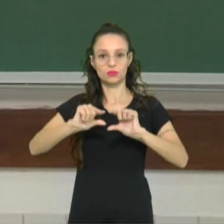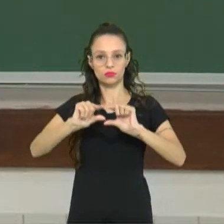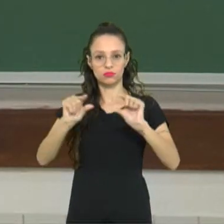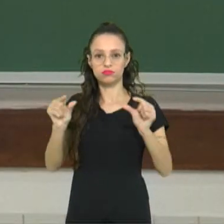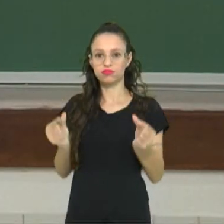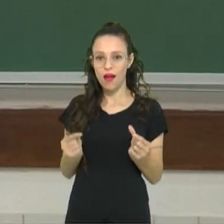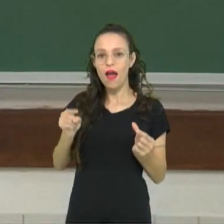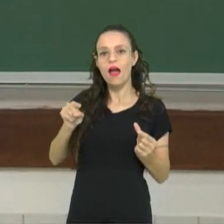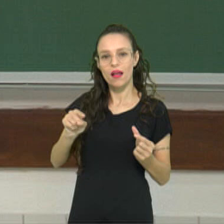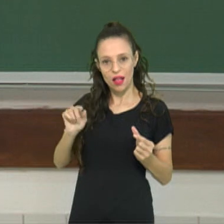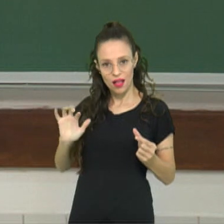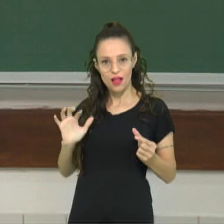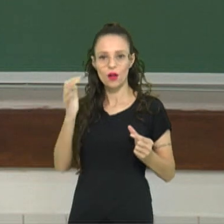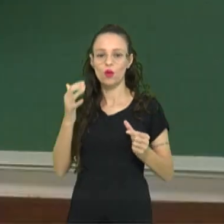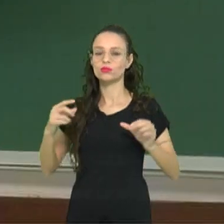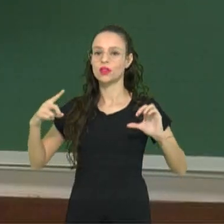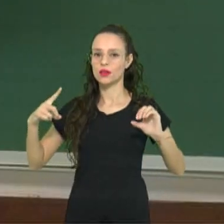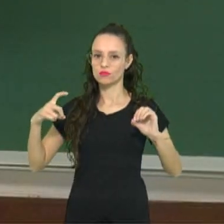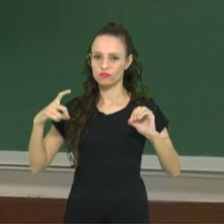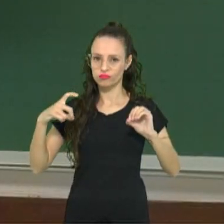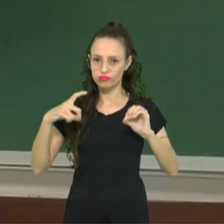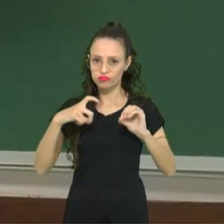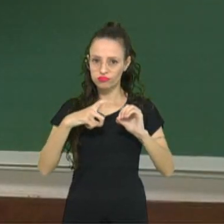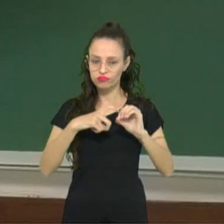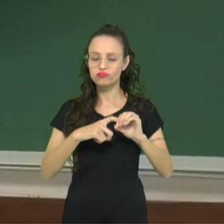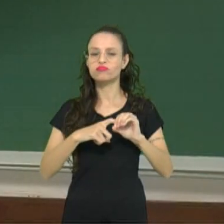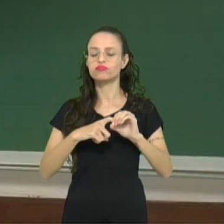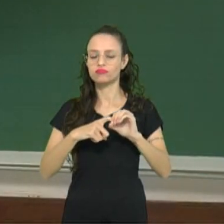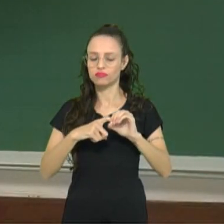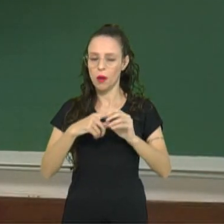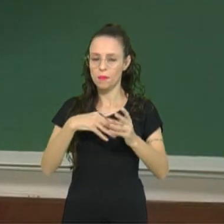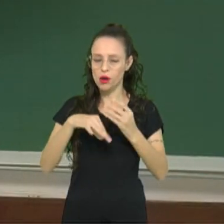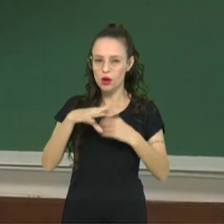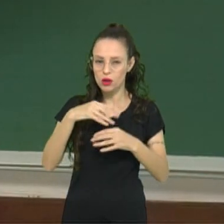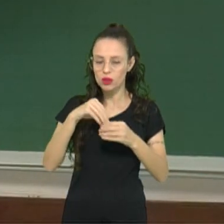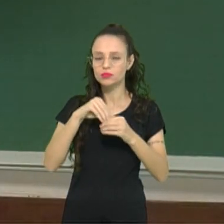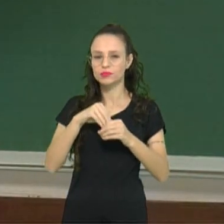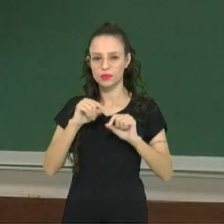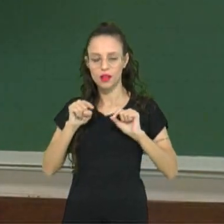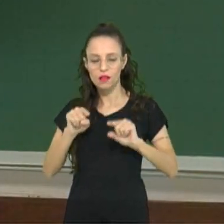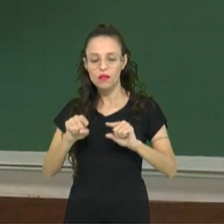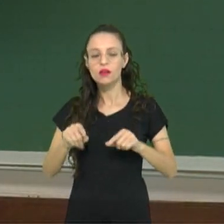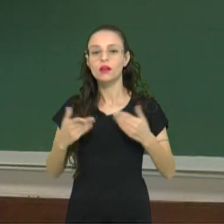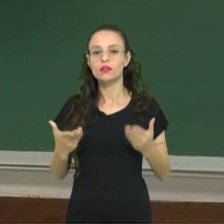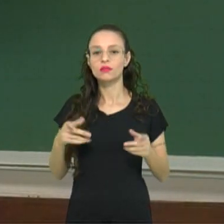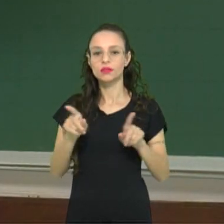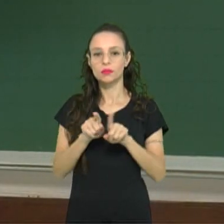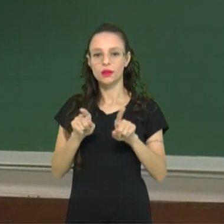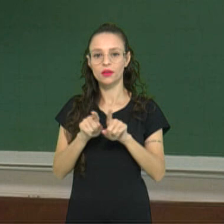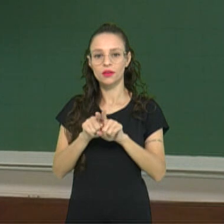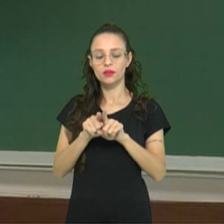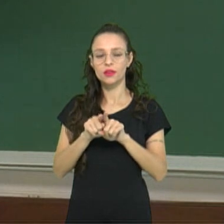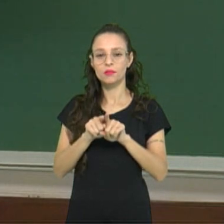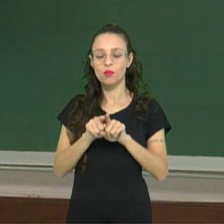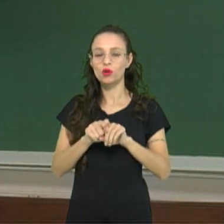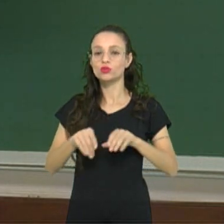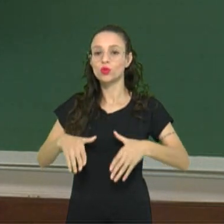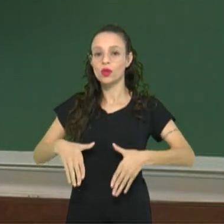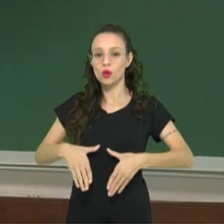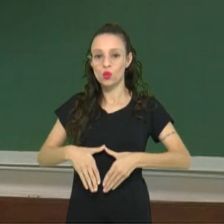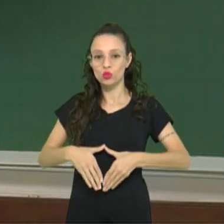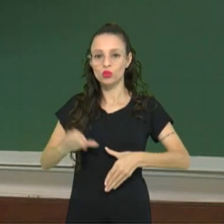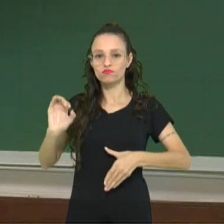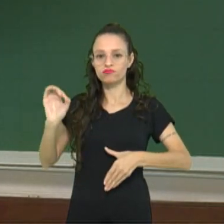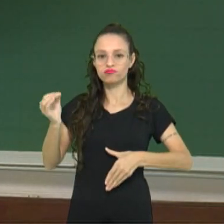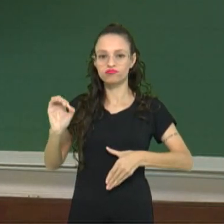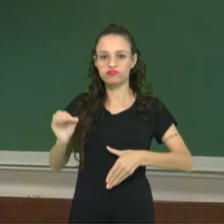a fecundação mesmo, o ovócito e o espermatozoide se encontram ali, e depois ele vai migrar para o útero e tudo mais, né?